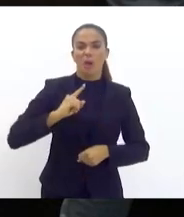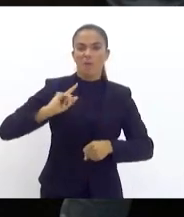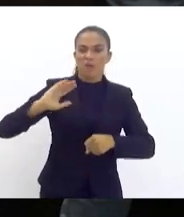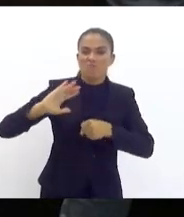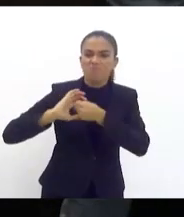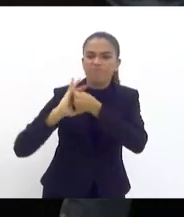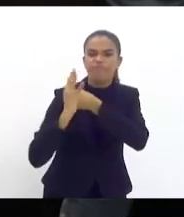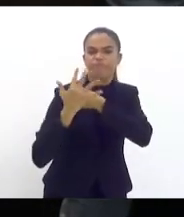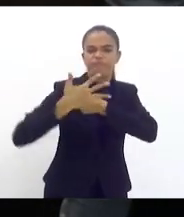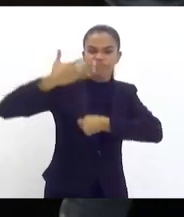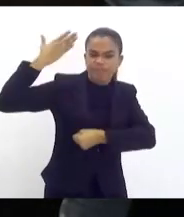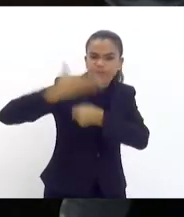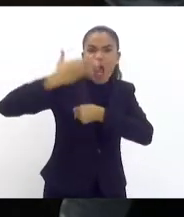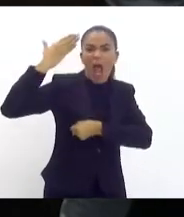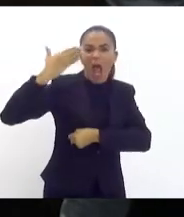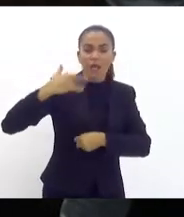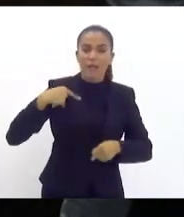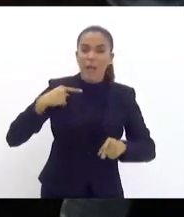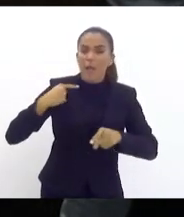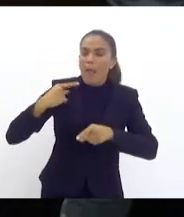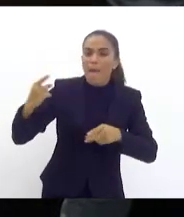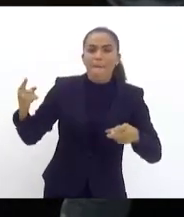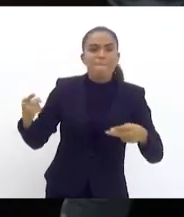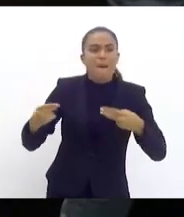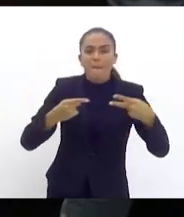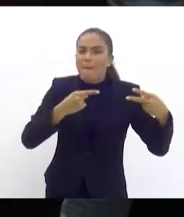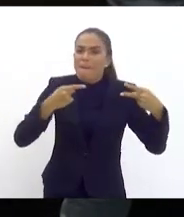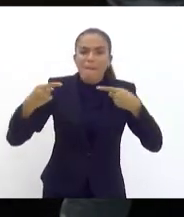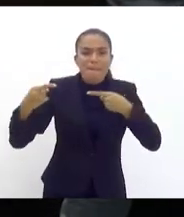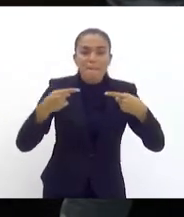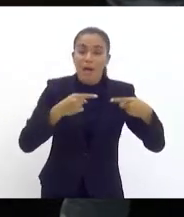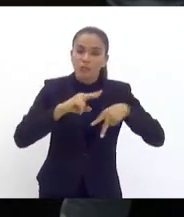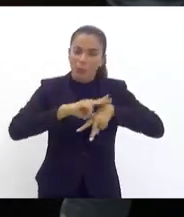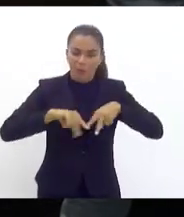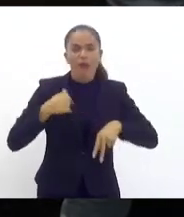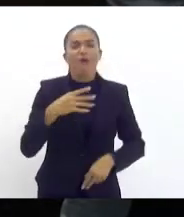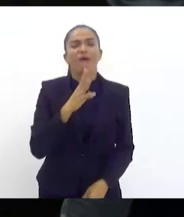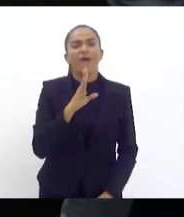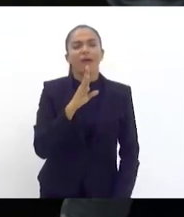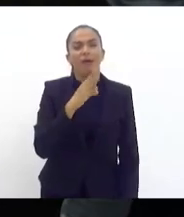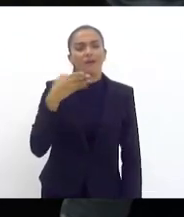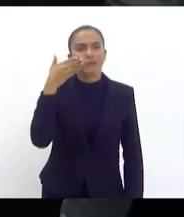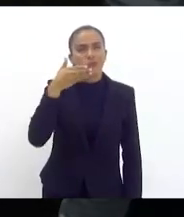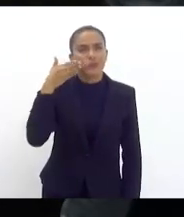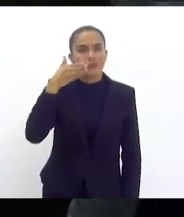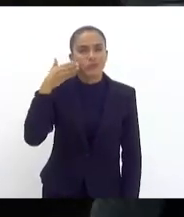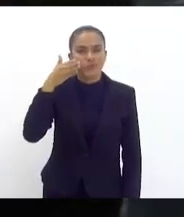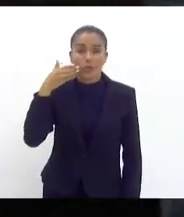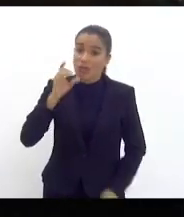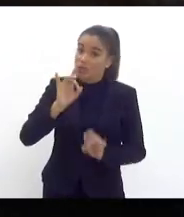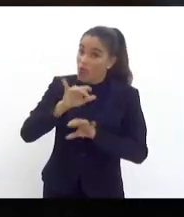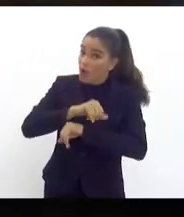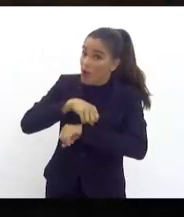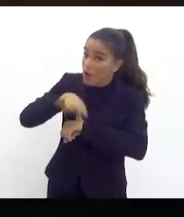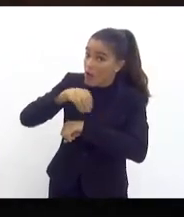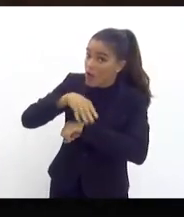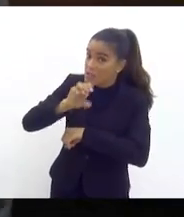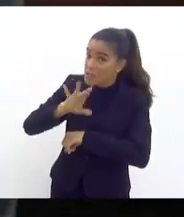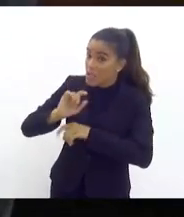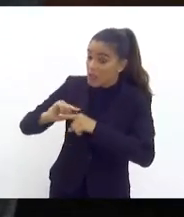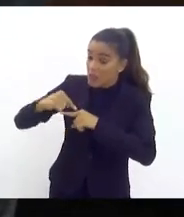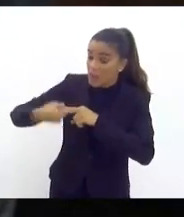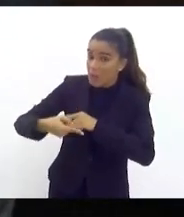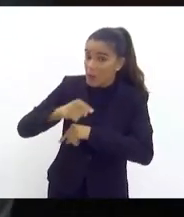que cometemos política violência de gênero. Eu conheço, presidente, eu conheço a narrativa. É só para ficar claro que se tiver essa narrativa mais